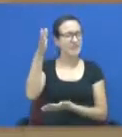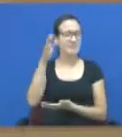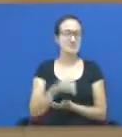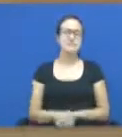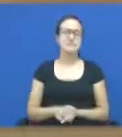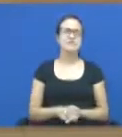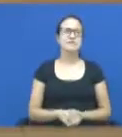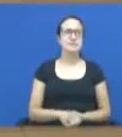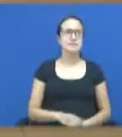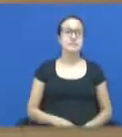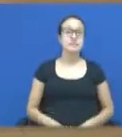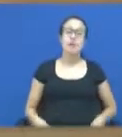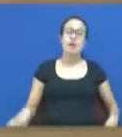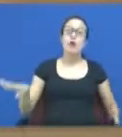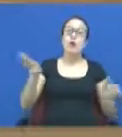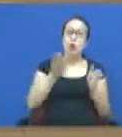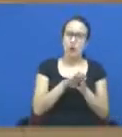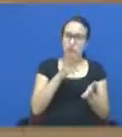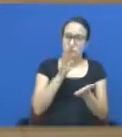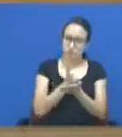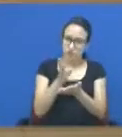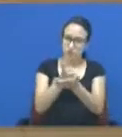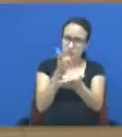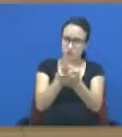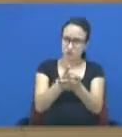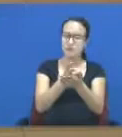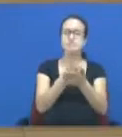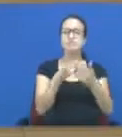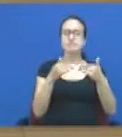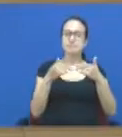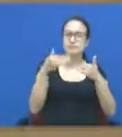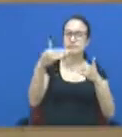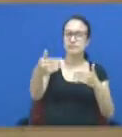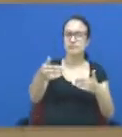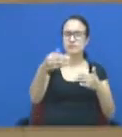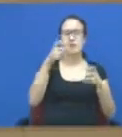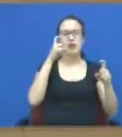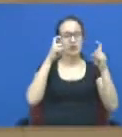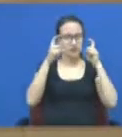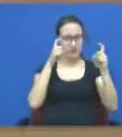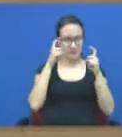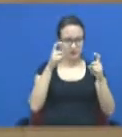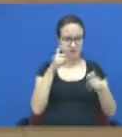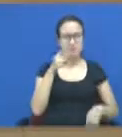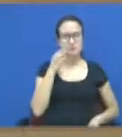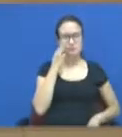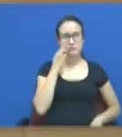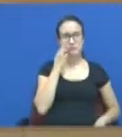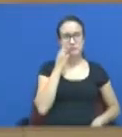A sessão está reaberta para prosseguirmos com a votação da ordem do dia.